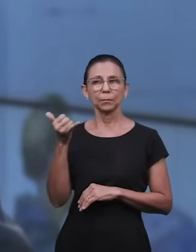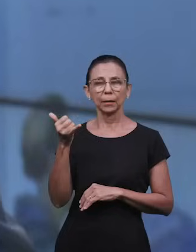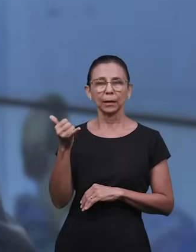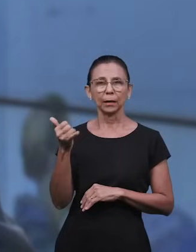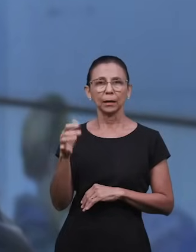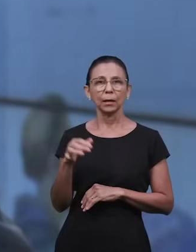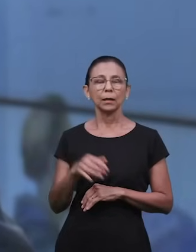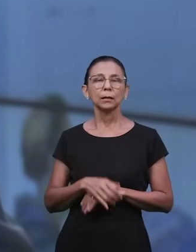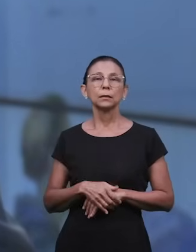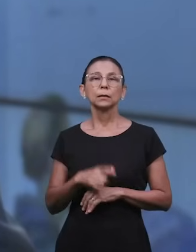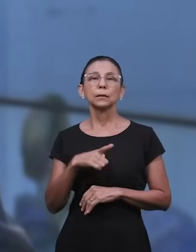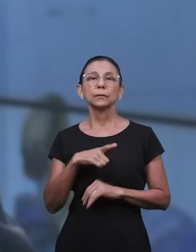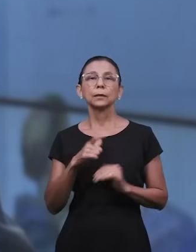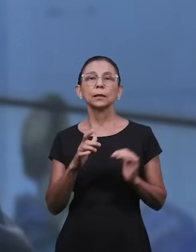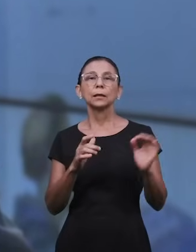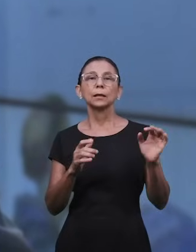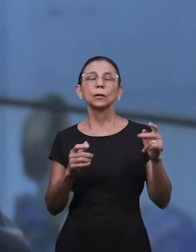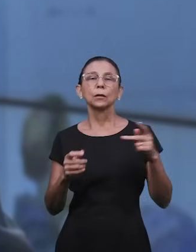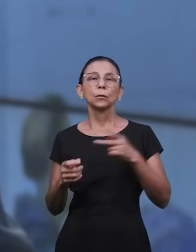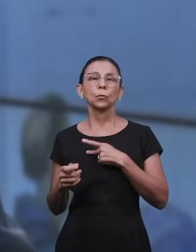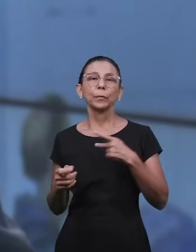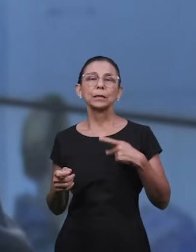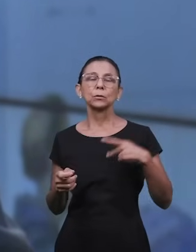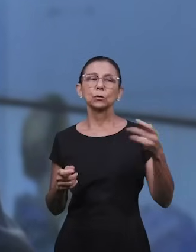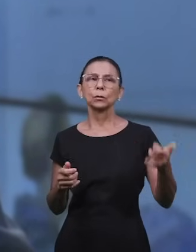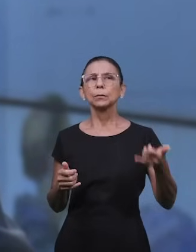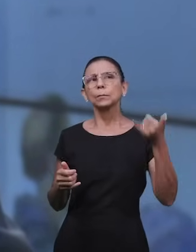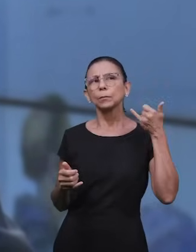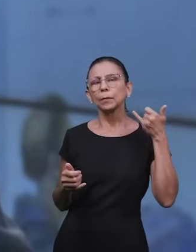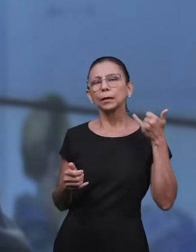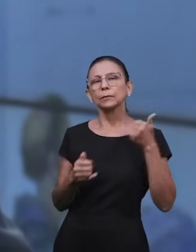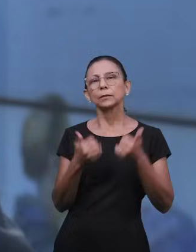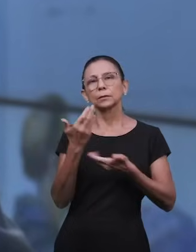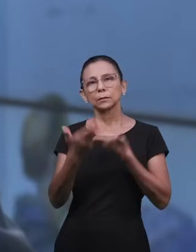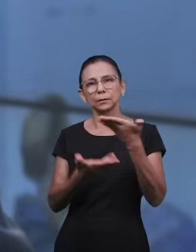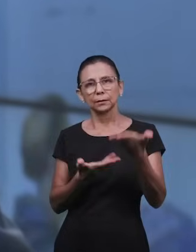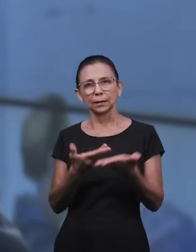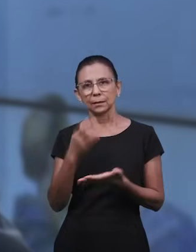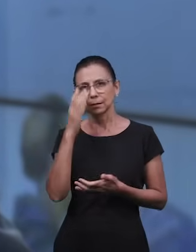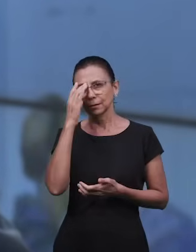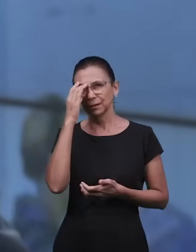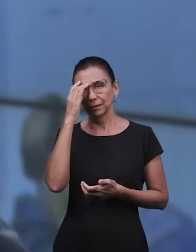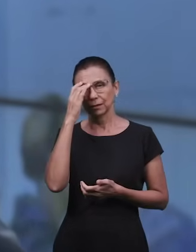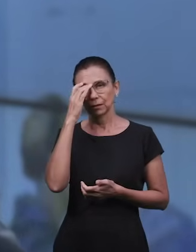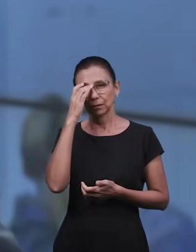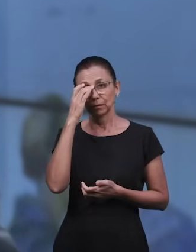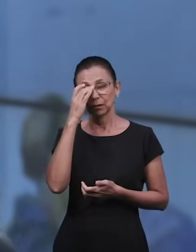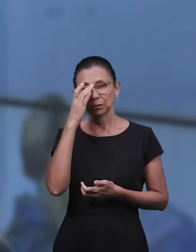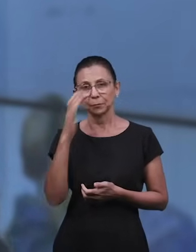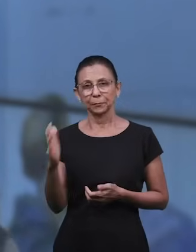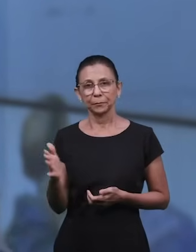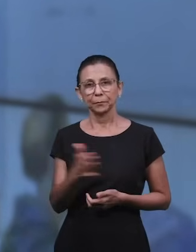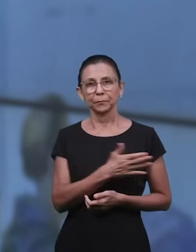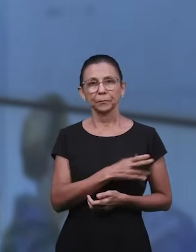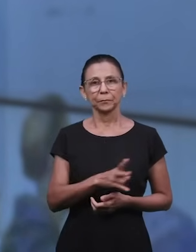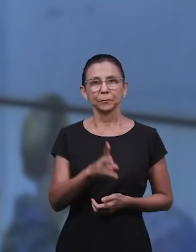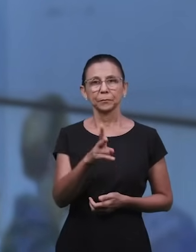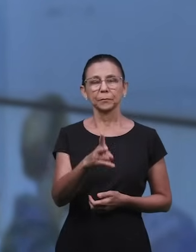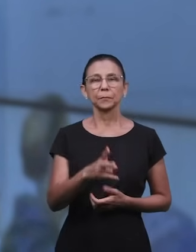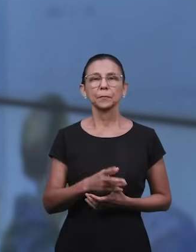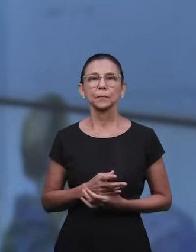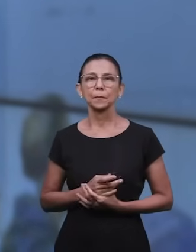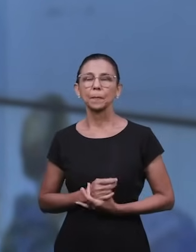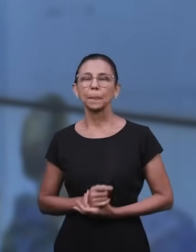sua necessidade, um pastor vai te atender e vai prestar ali toda a assistência que você precisa. Muito bem,